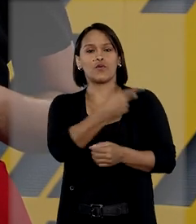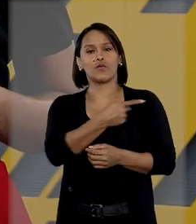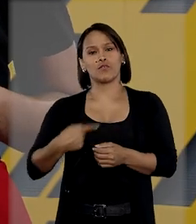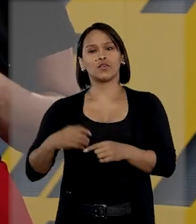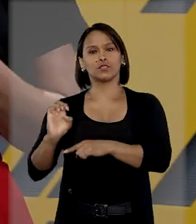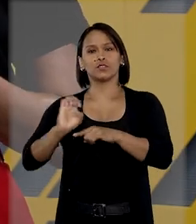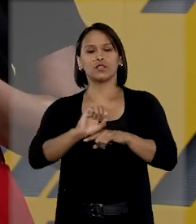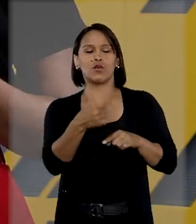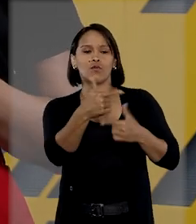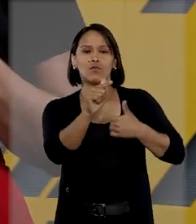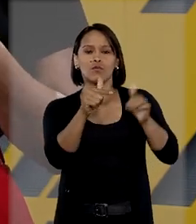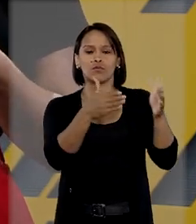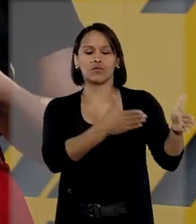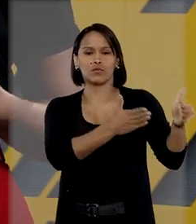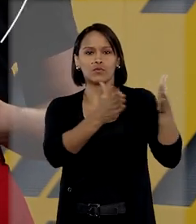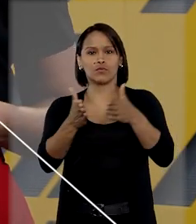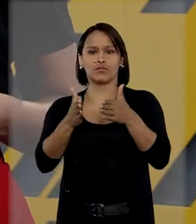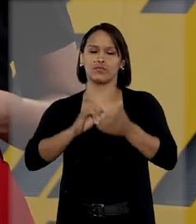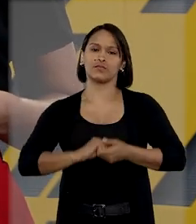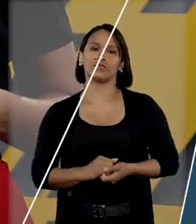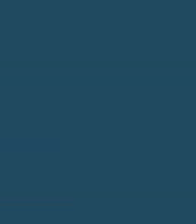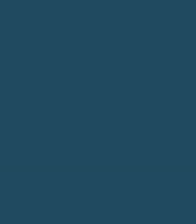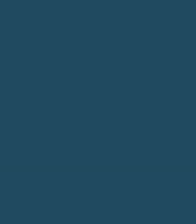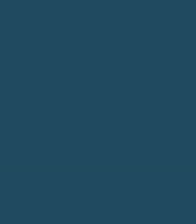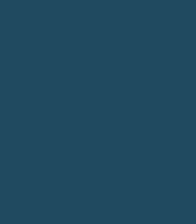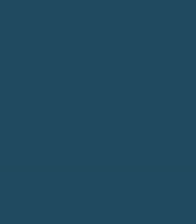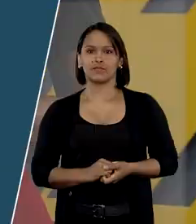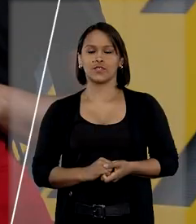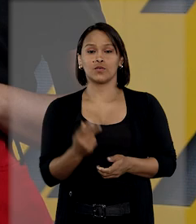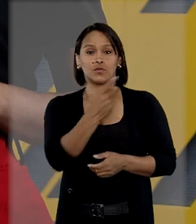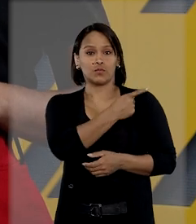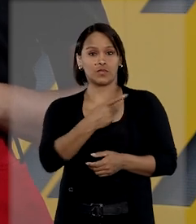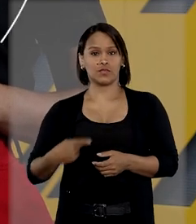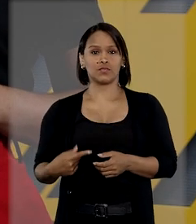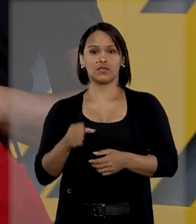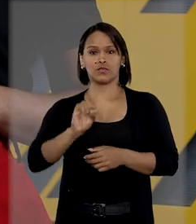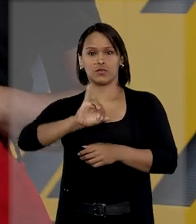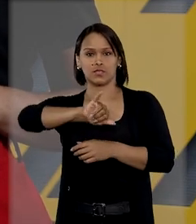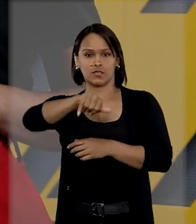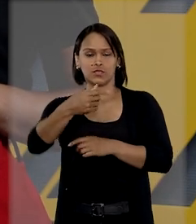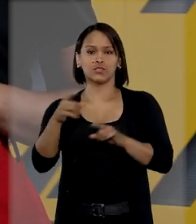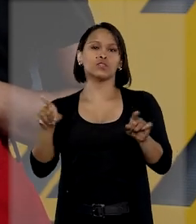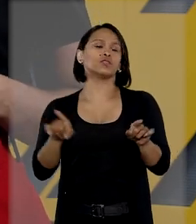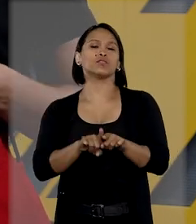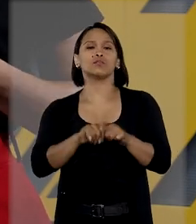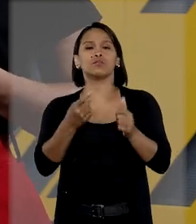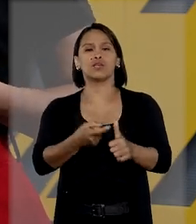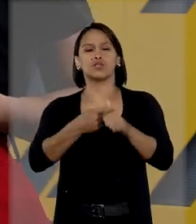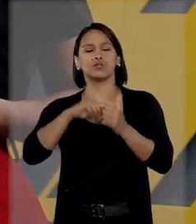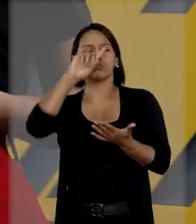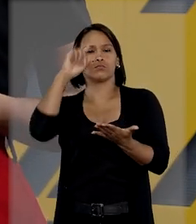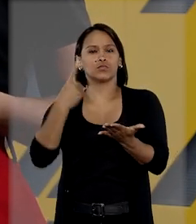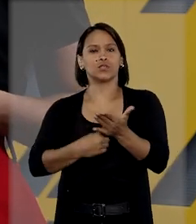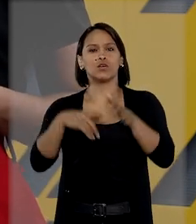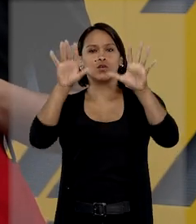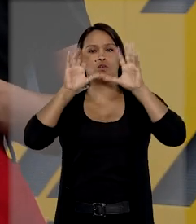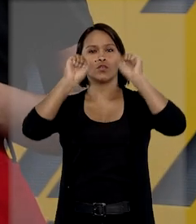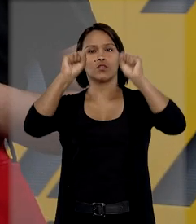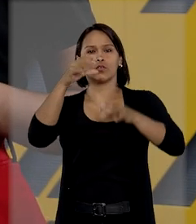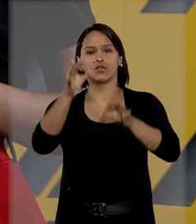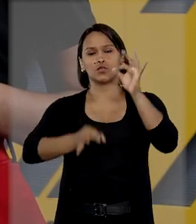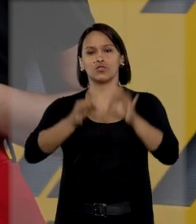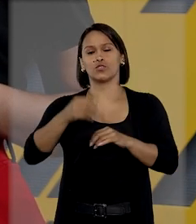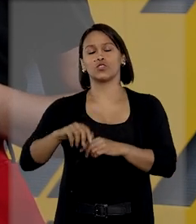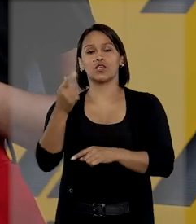governo estadual possa lhe dar outra destinação. O presidente do STJ também suspendeu decisão